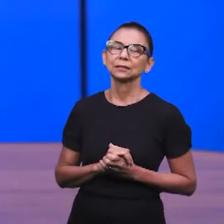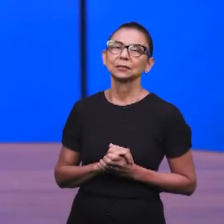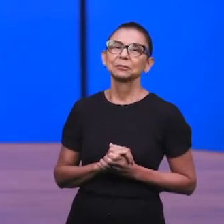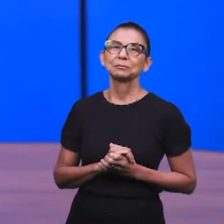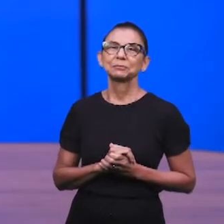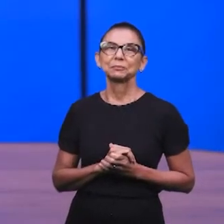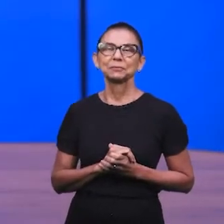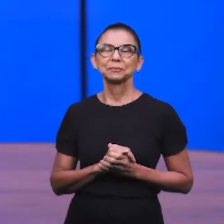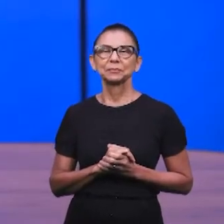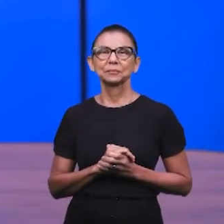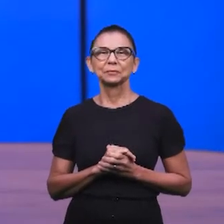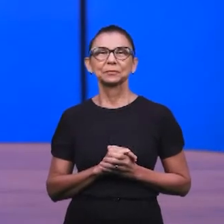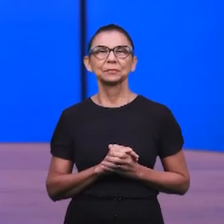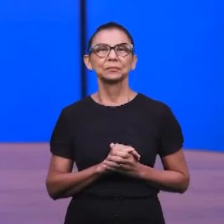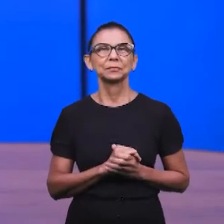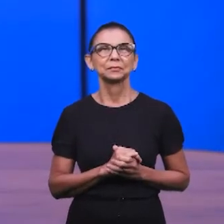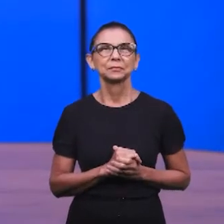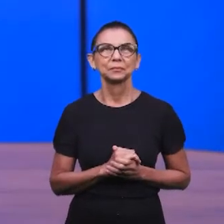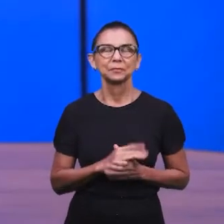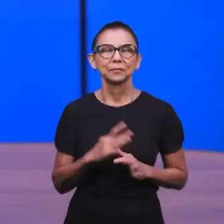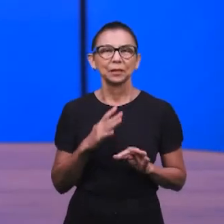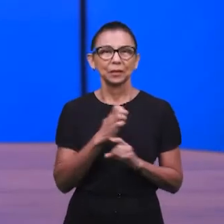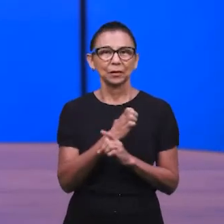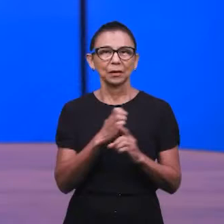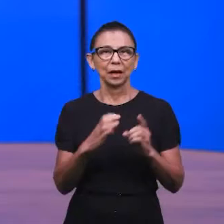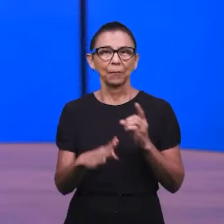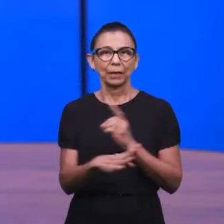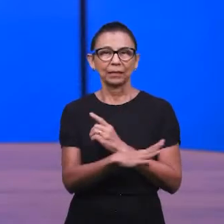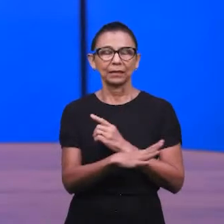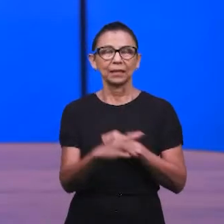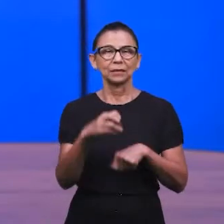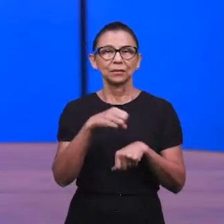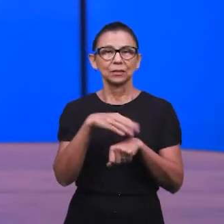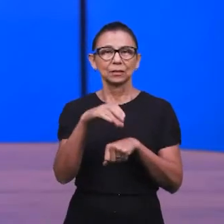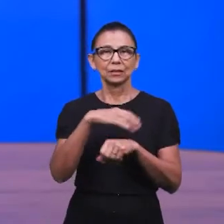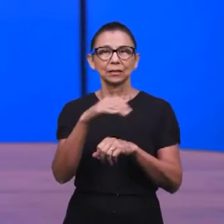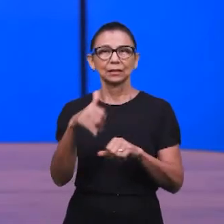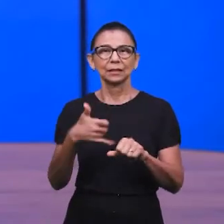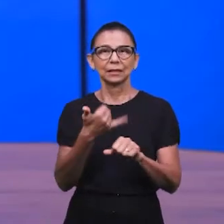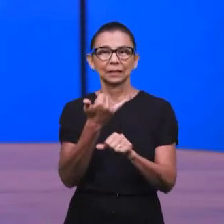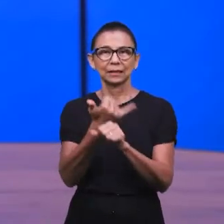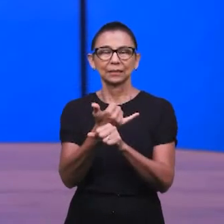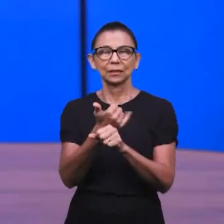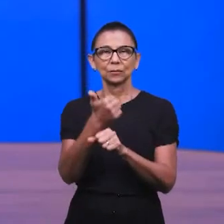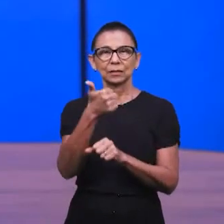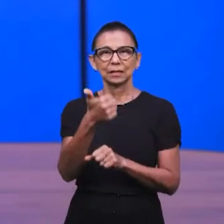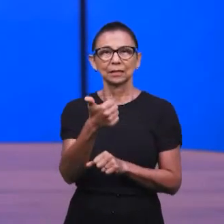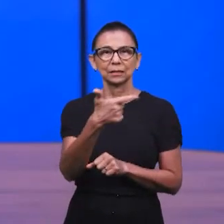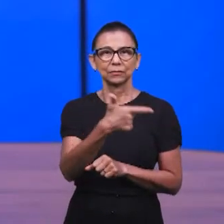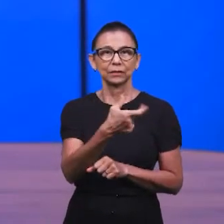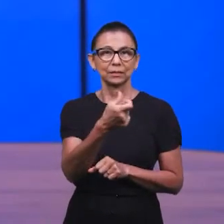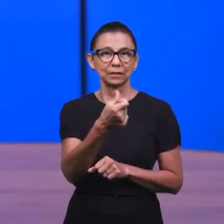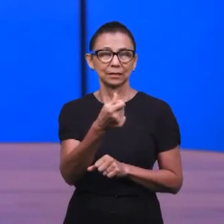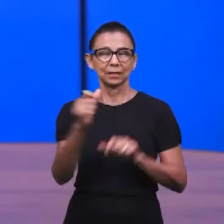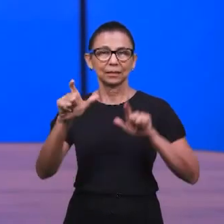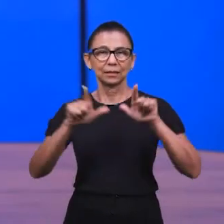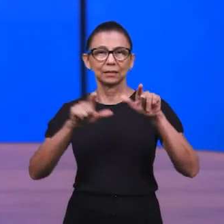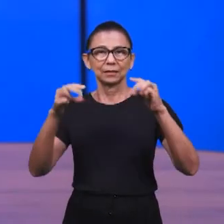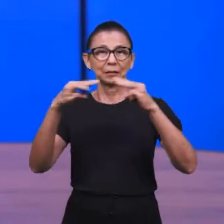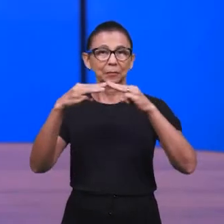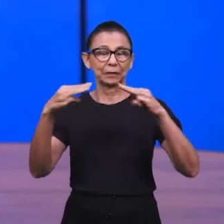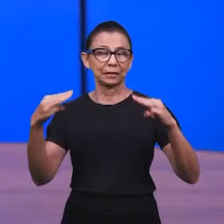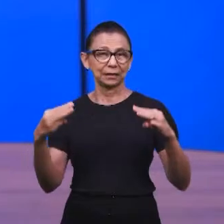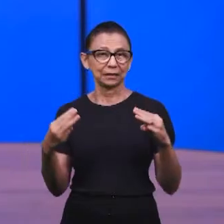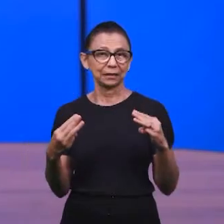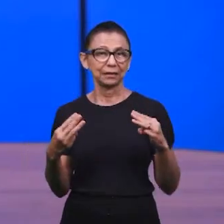a nossa Escola Bíblica através do nosso canal, o nosso canal 126 da TV Manaim, da Igreja Cristã Maranata.